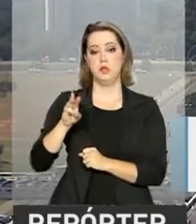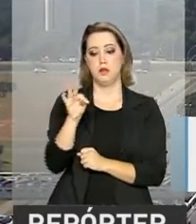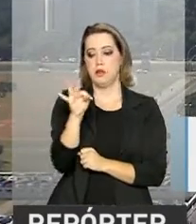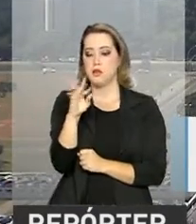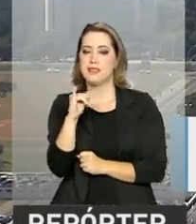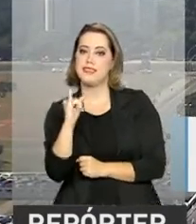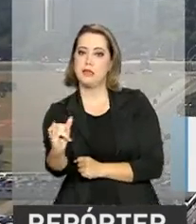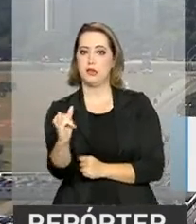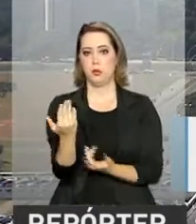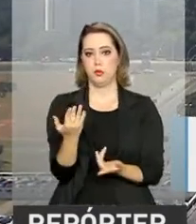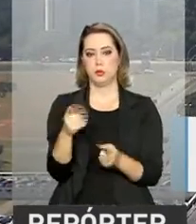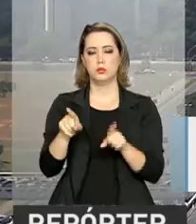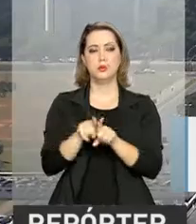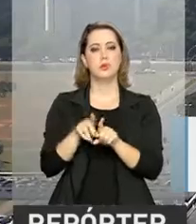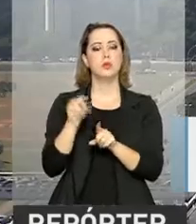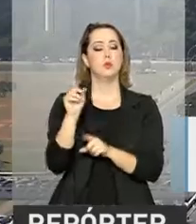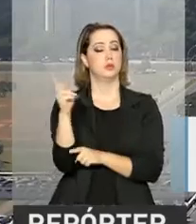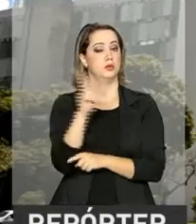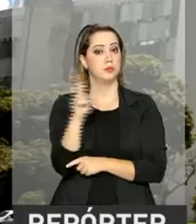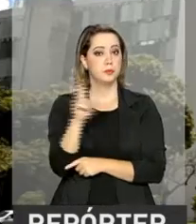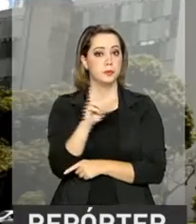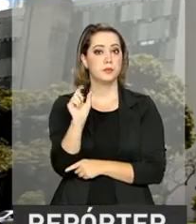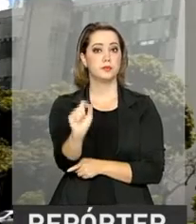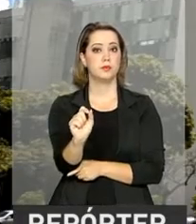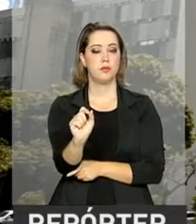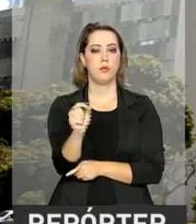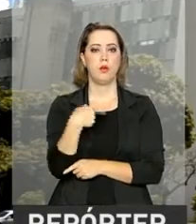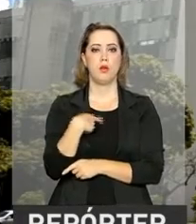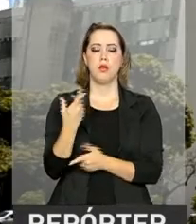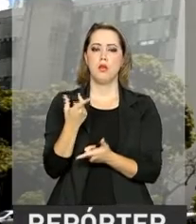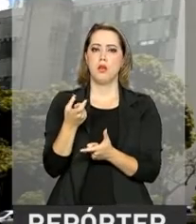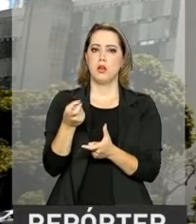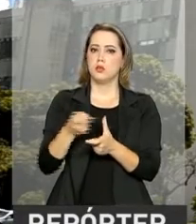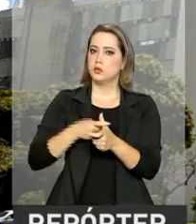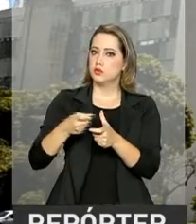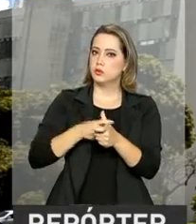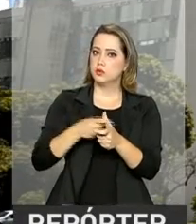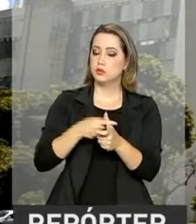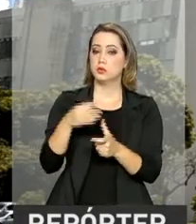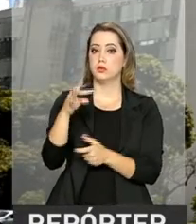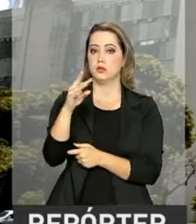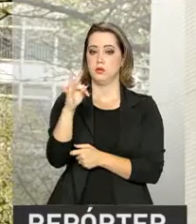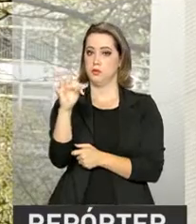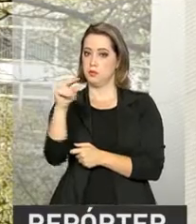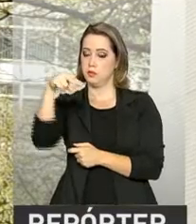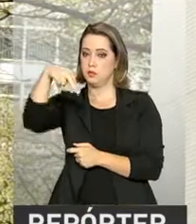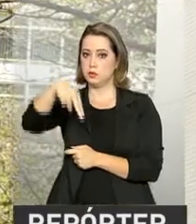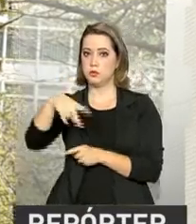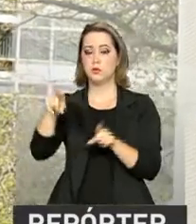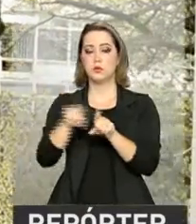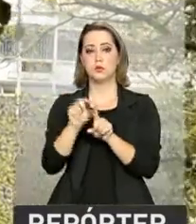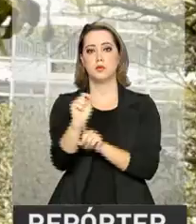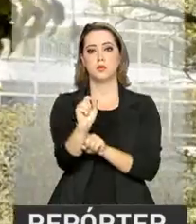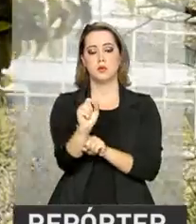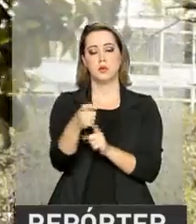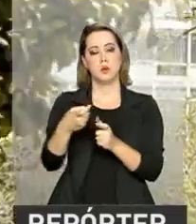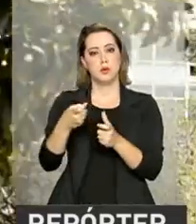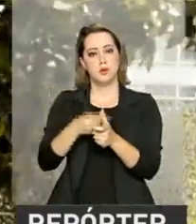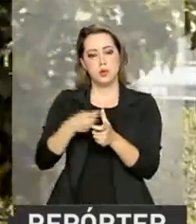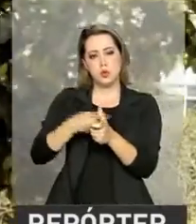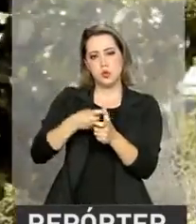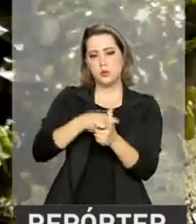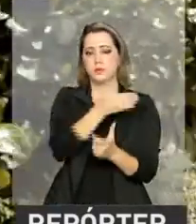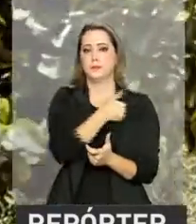3 trilhões e 53 bilhões de reais. Contraída pelo Tesouro Nacional para financiar o déficit orçamentário do